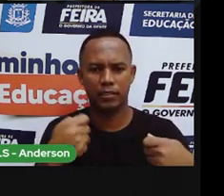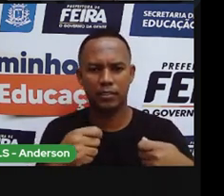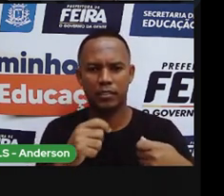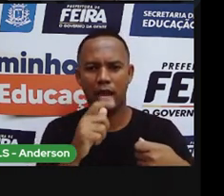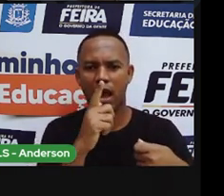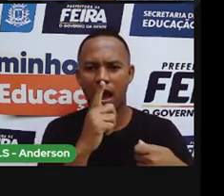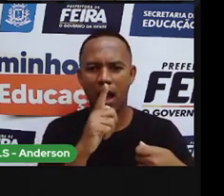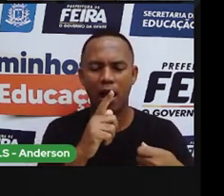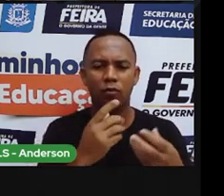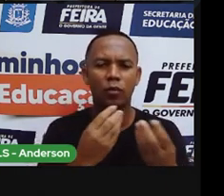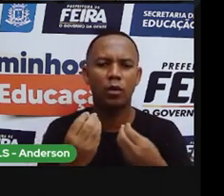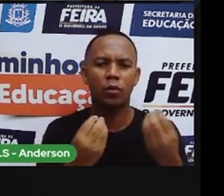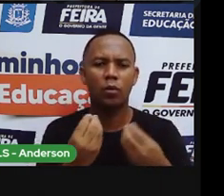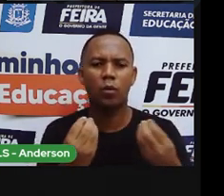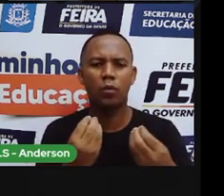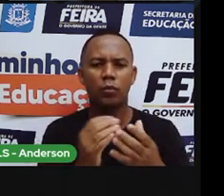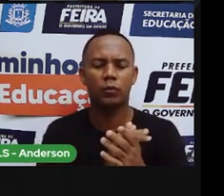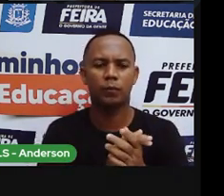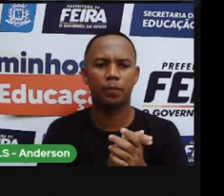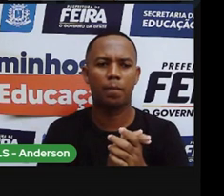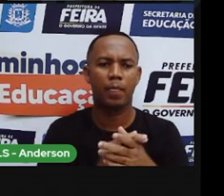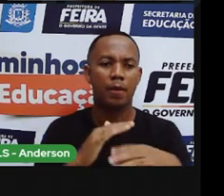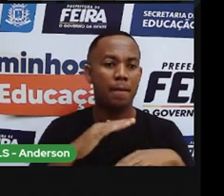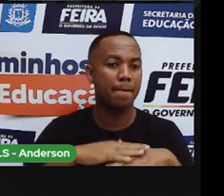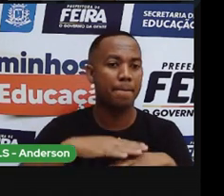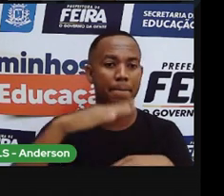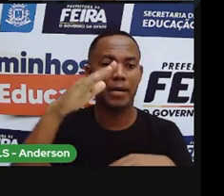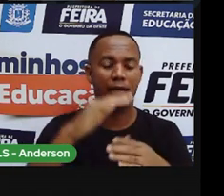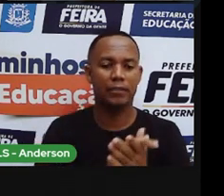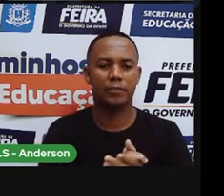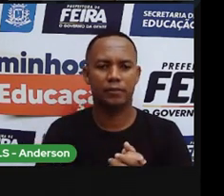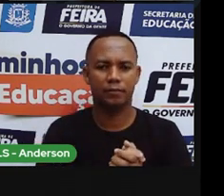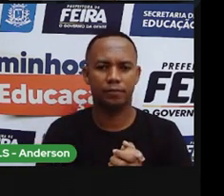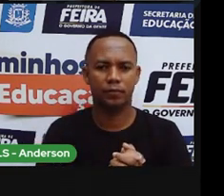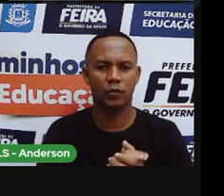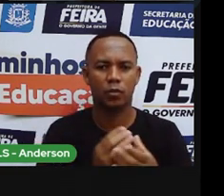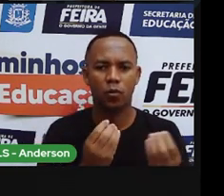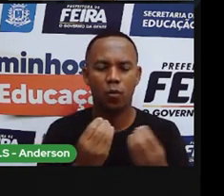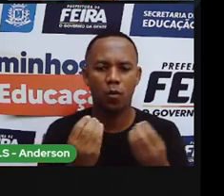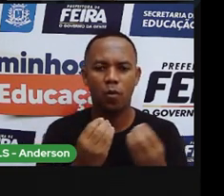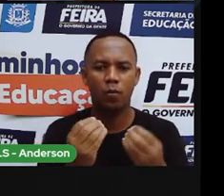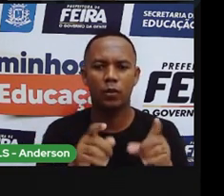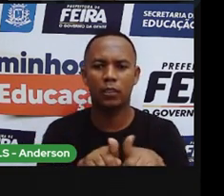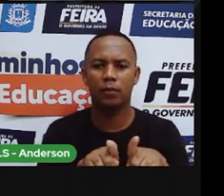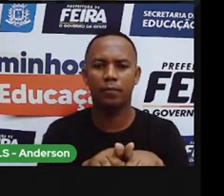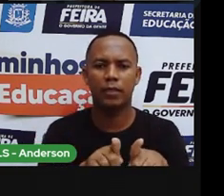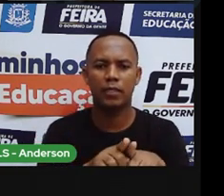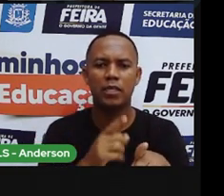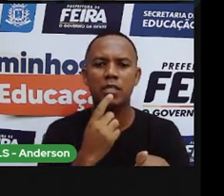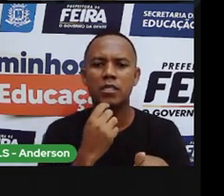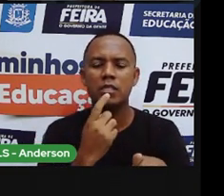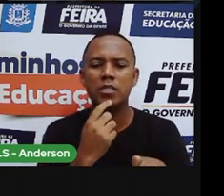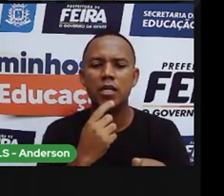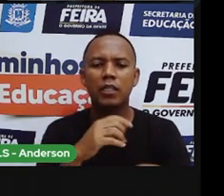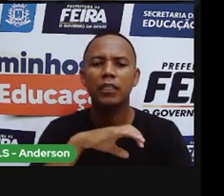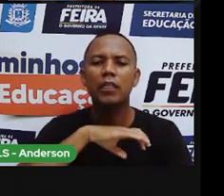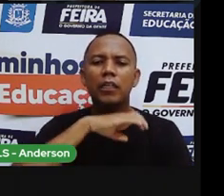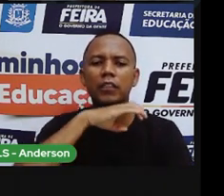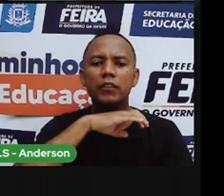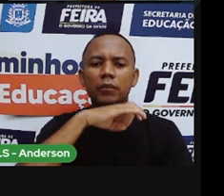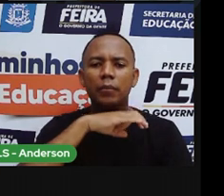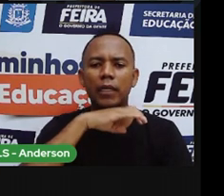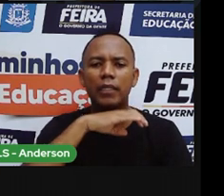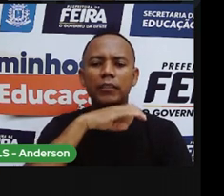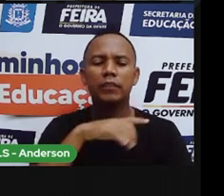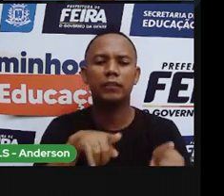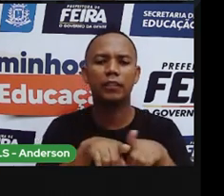vivos. É um elemento em maior quantidade nas células e no sangue dos animais, e também o quê? Na seiva